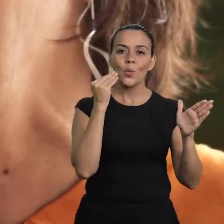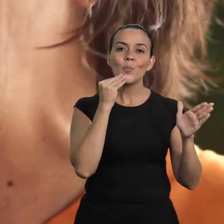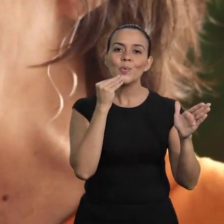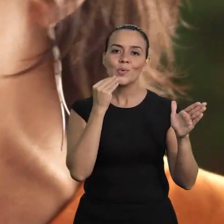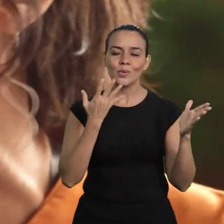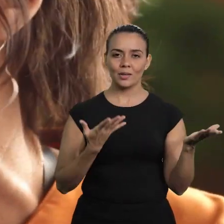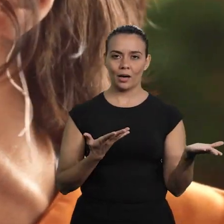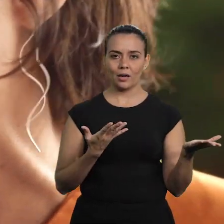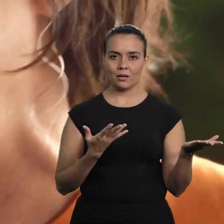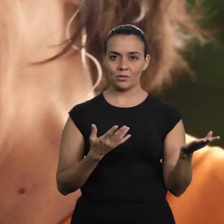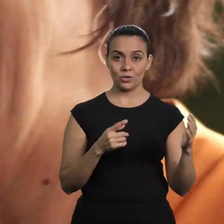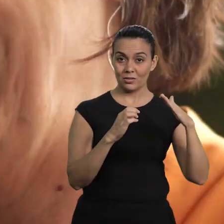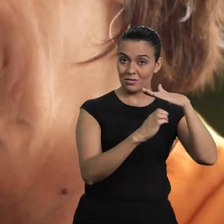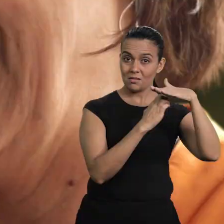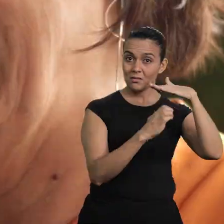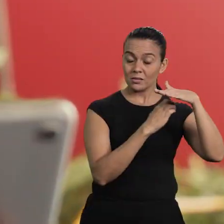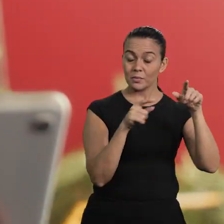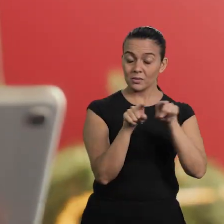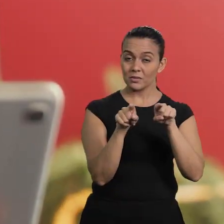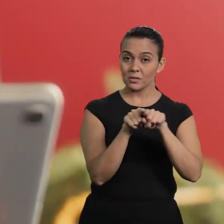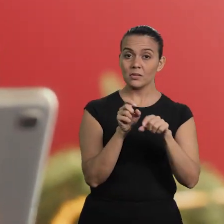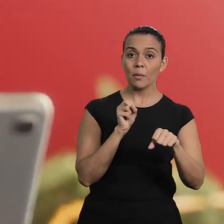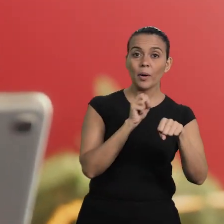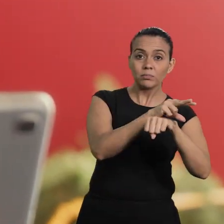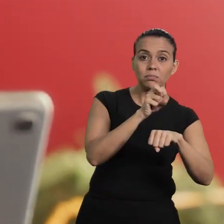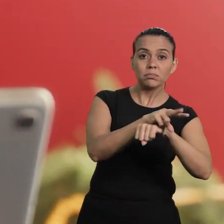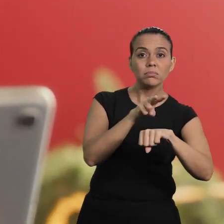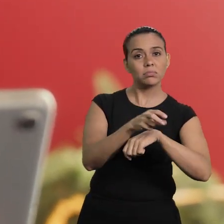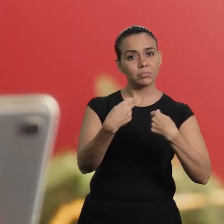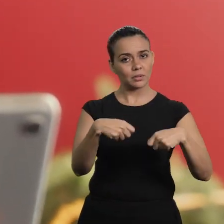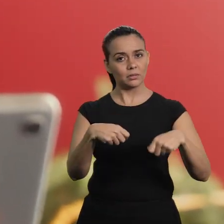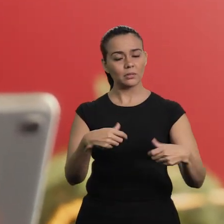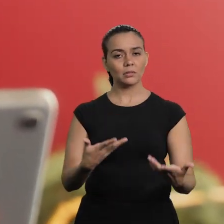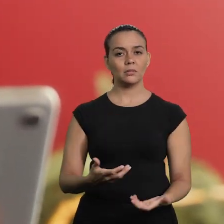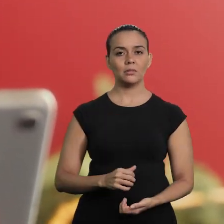para empresas contratarem mais essas mulheres.